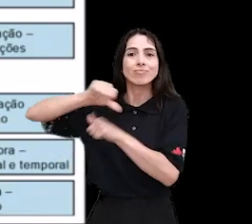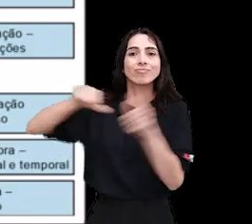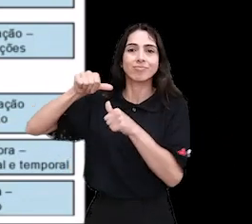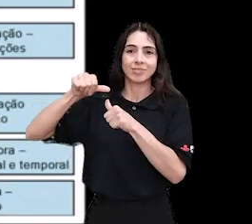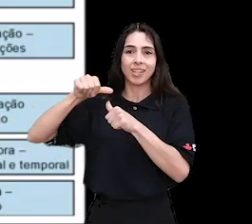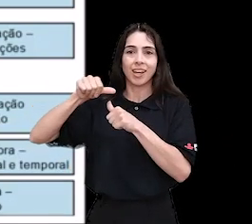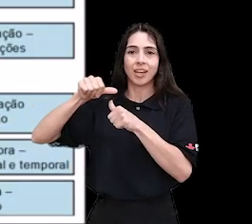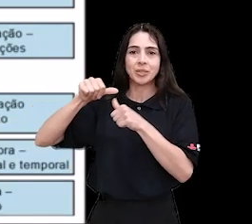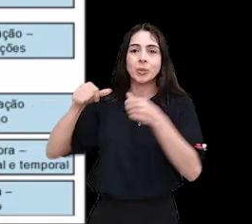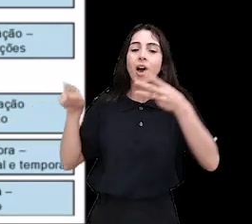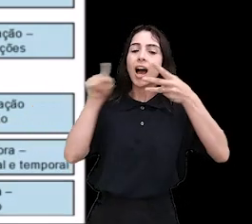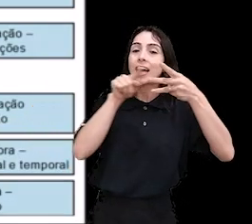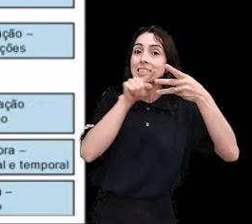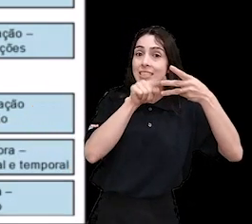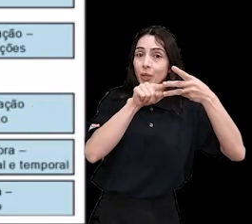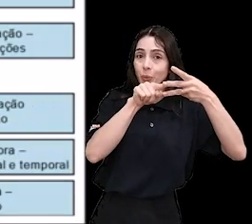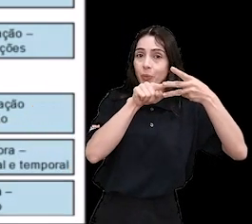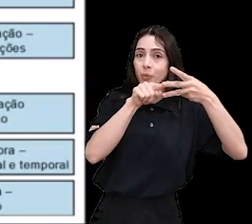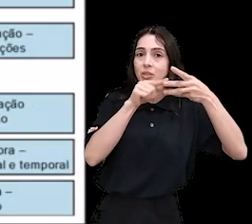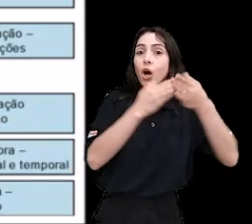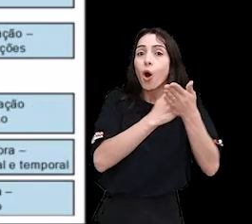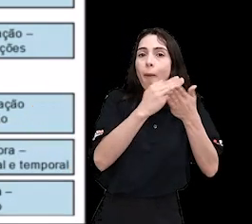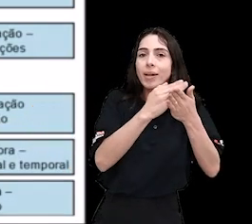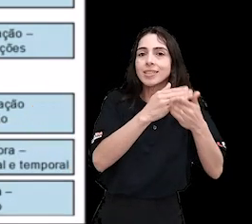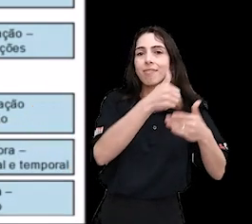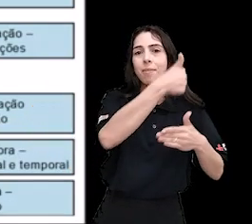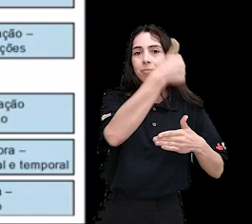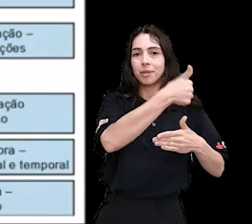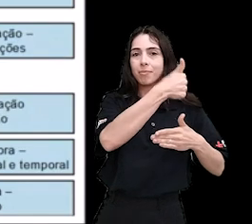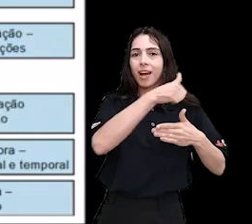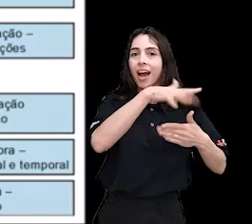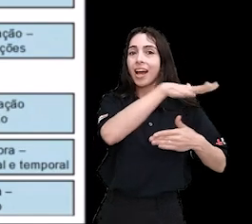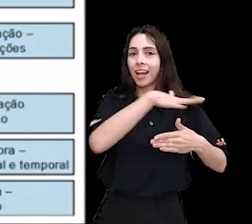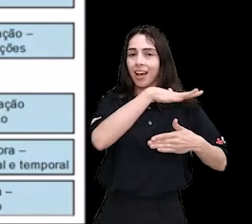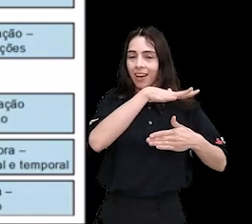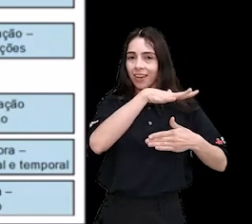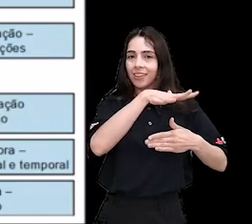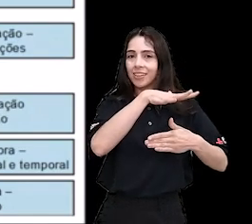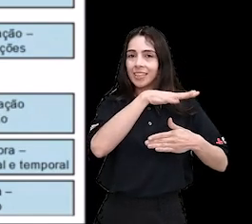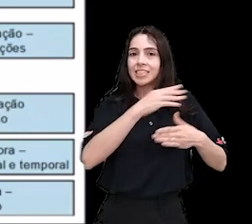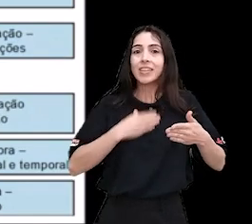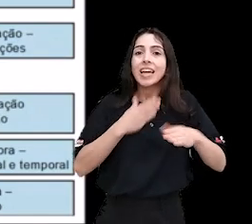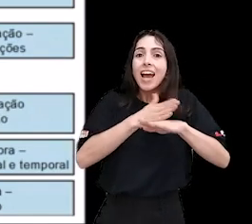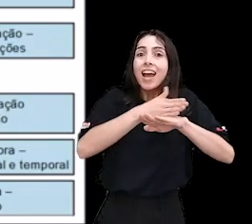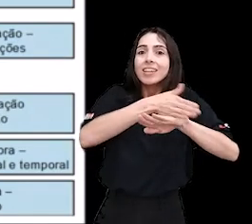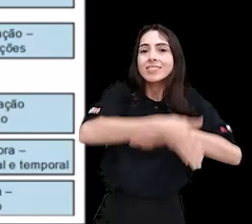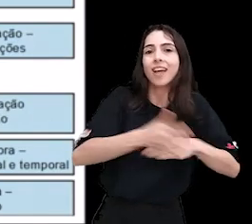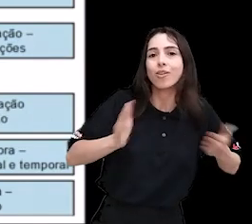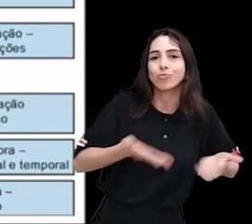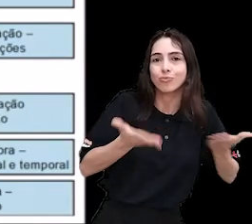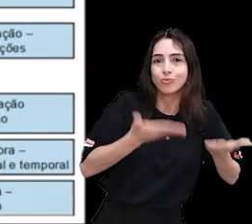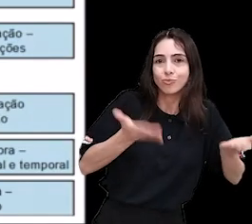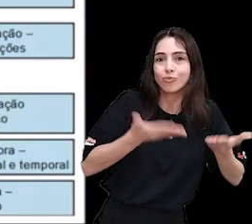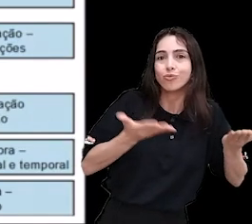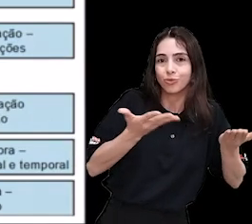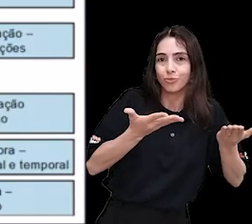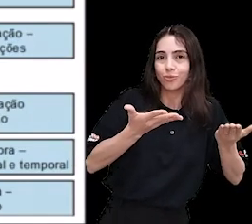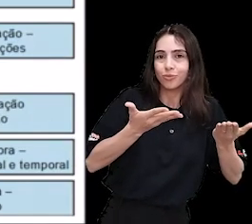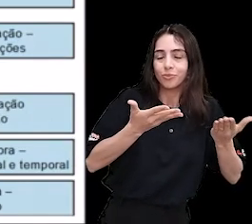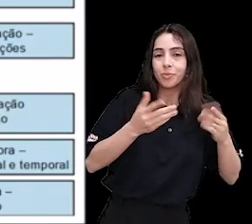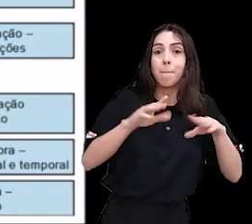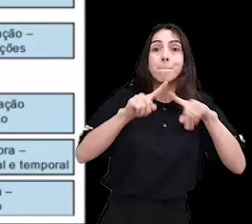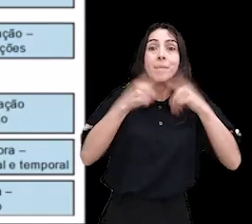que na segunda unidade começava pela área primária, que corresponde à entrada dos estímulos sensoriais.